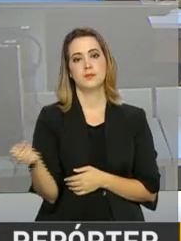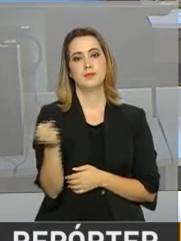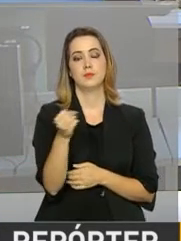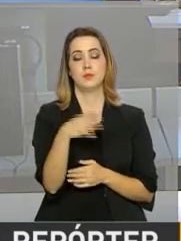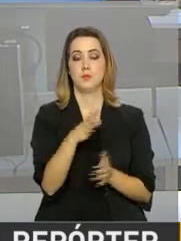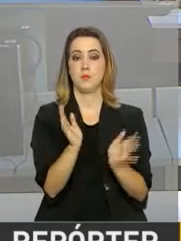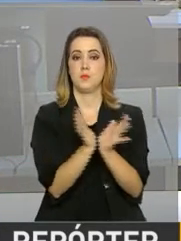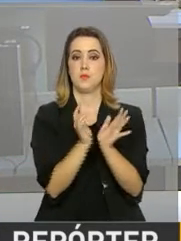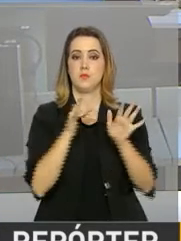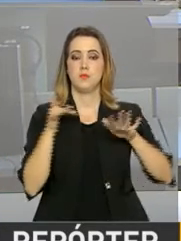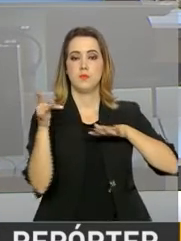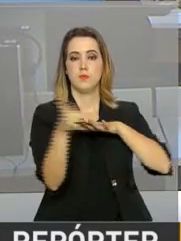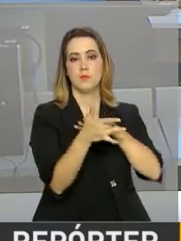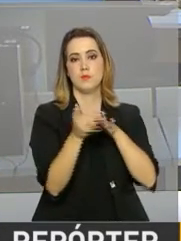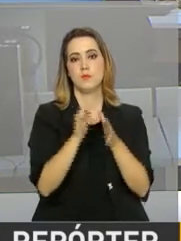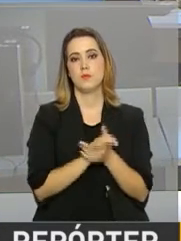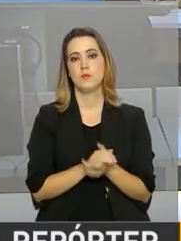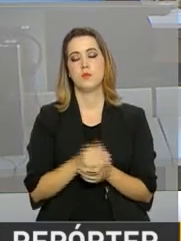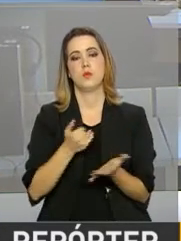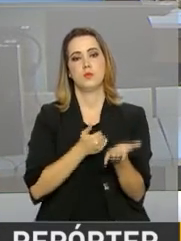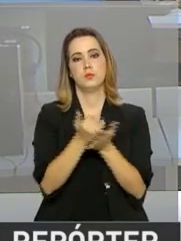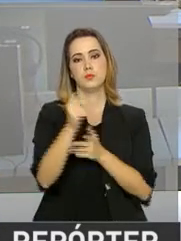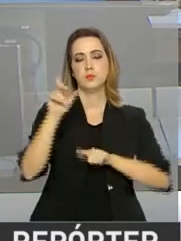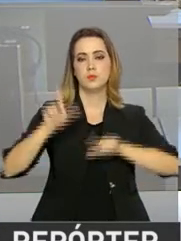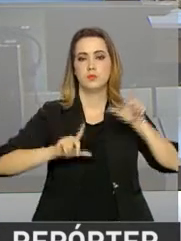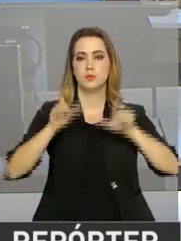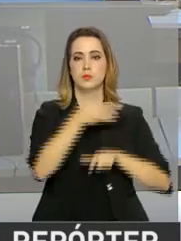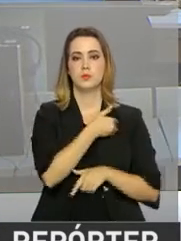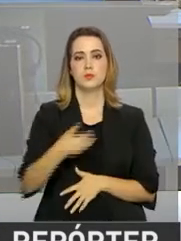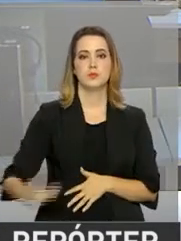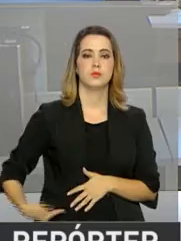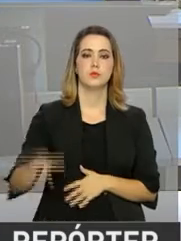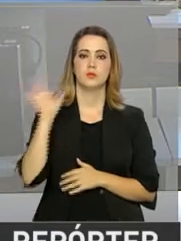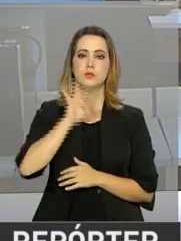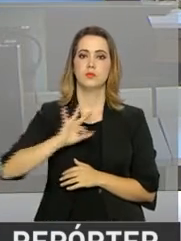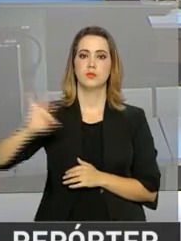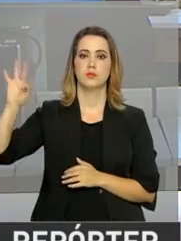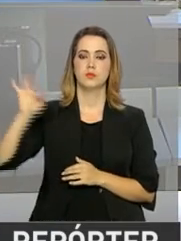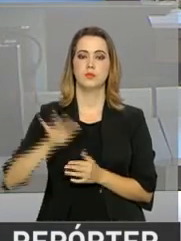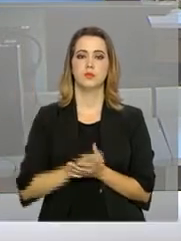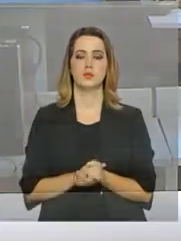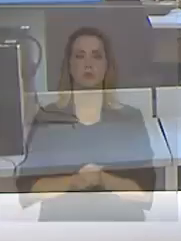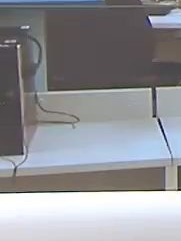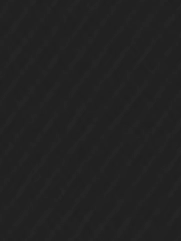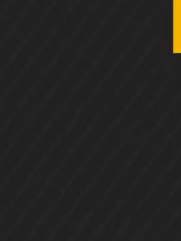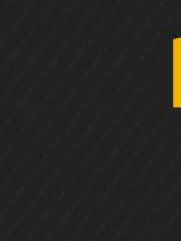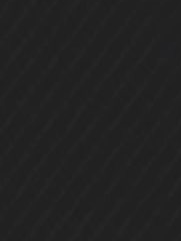pelas nossas redes sociais continue com a gente e nbr a tv do governo federal